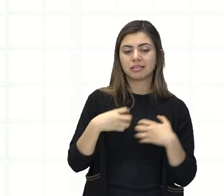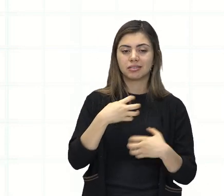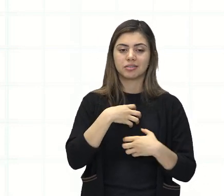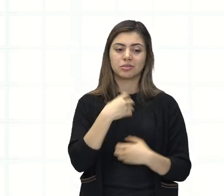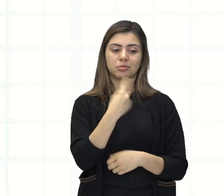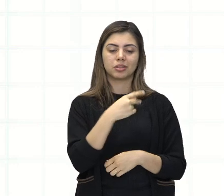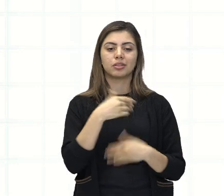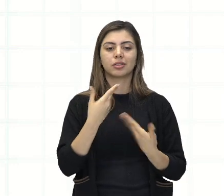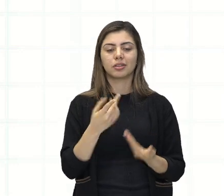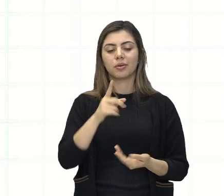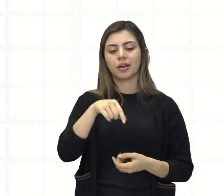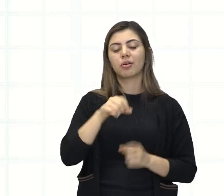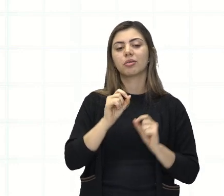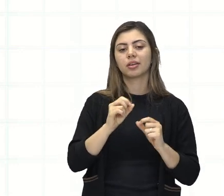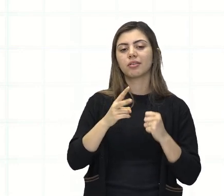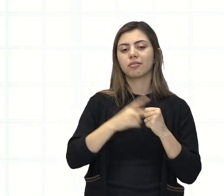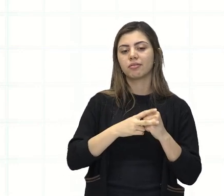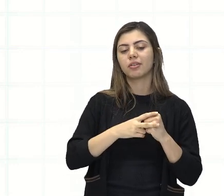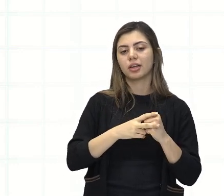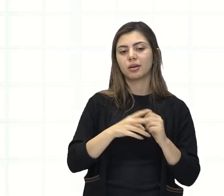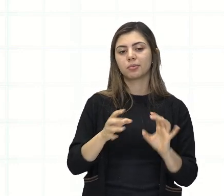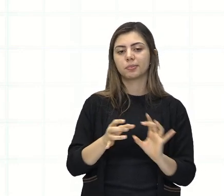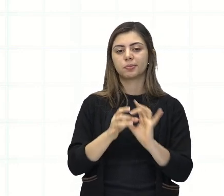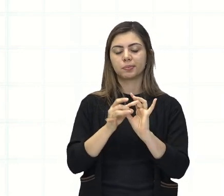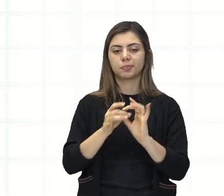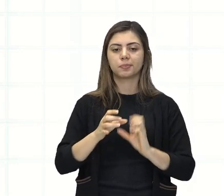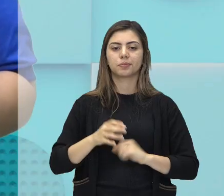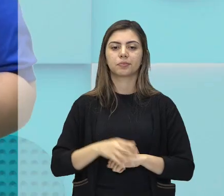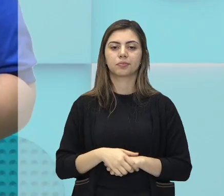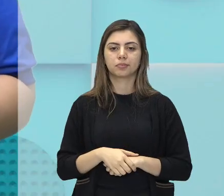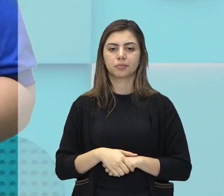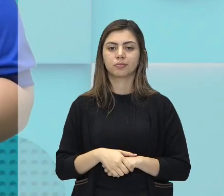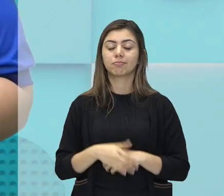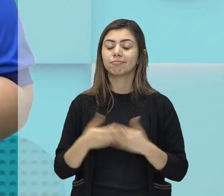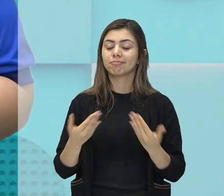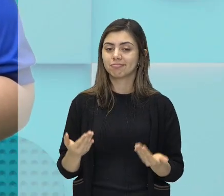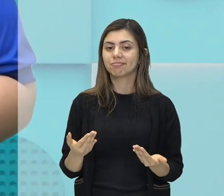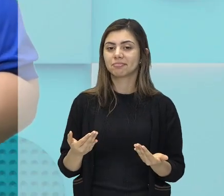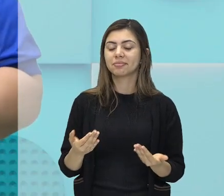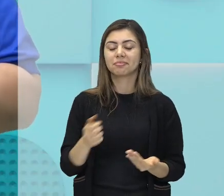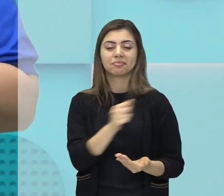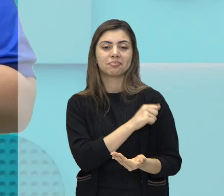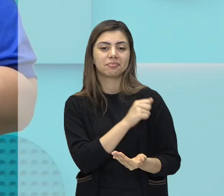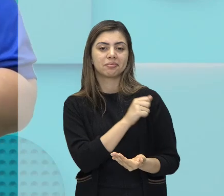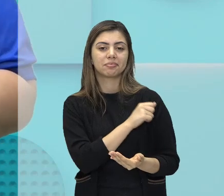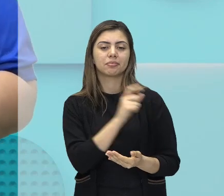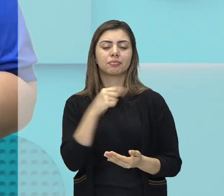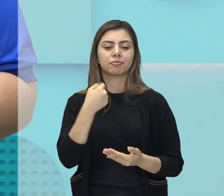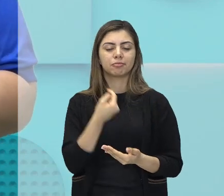nós temos aí verbo de ligação. Com isso, turmas,